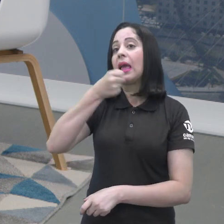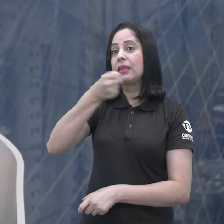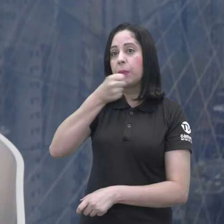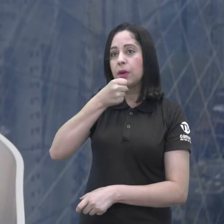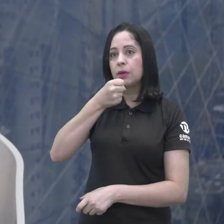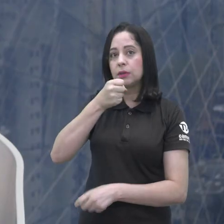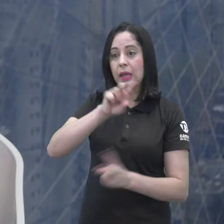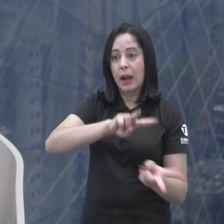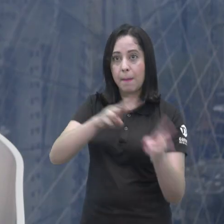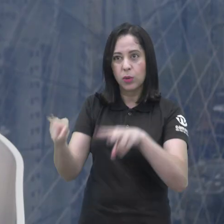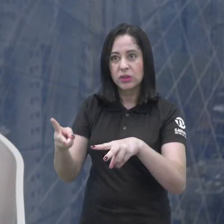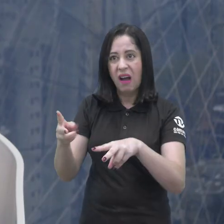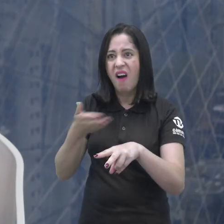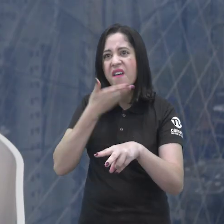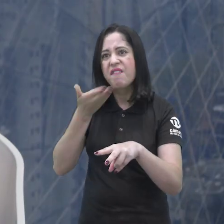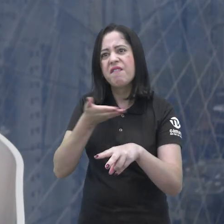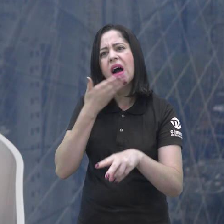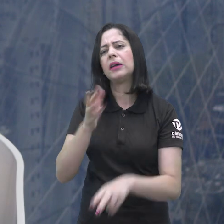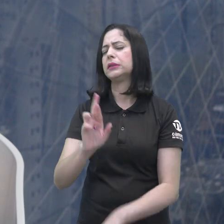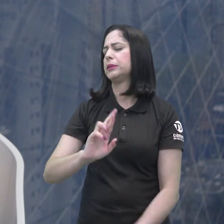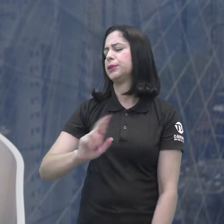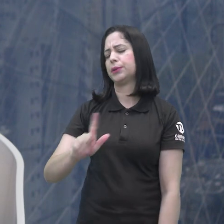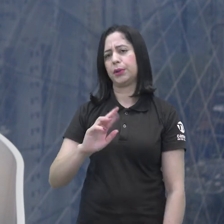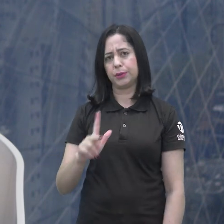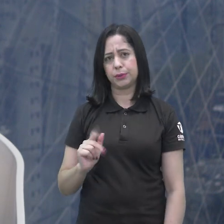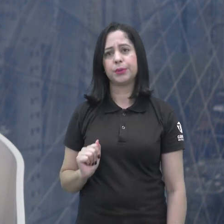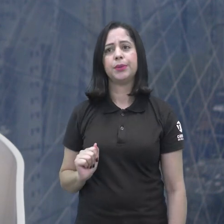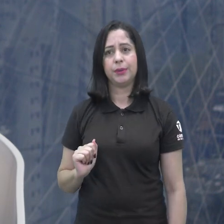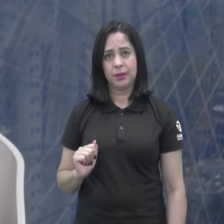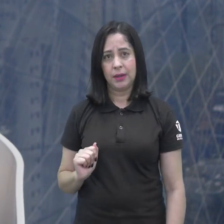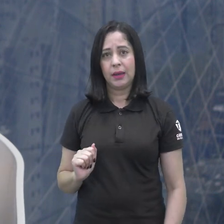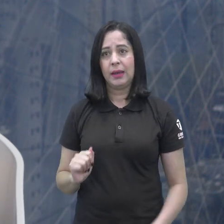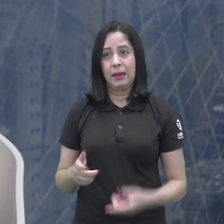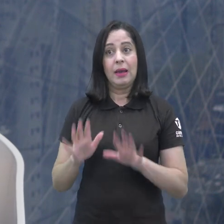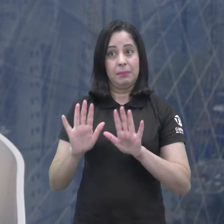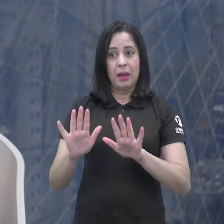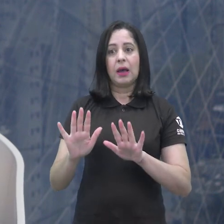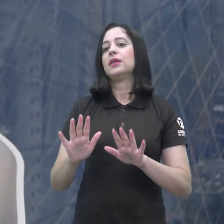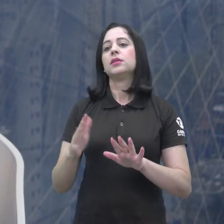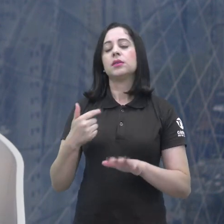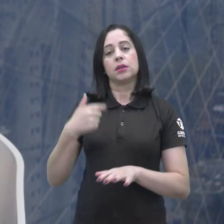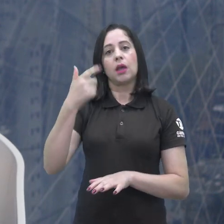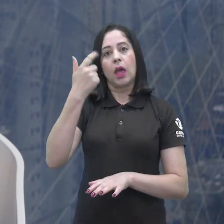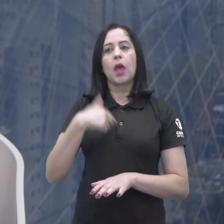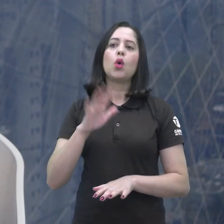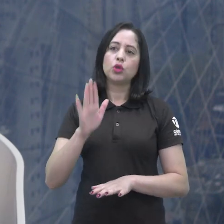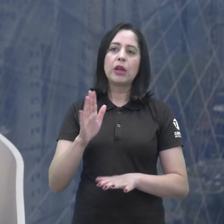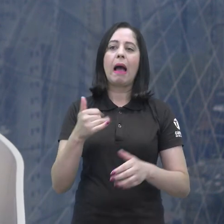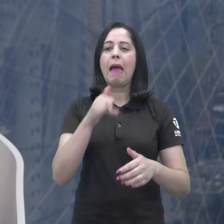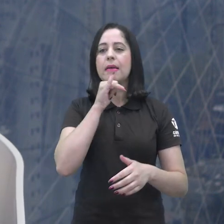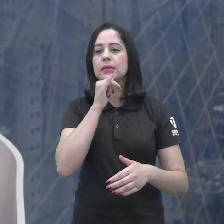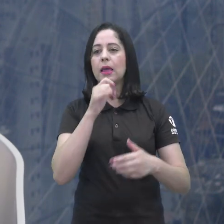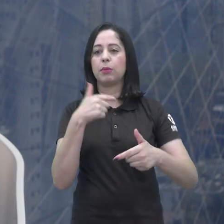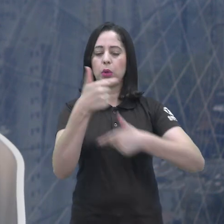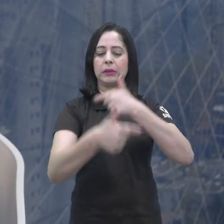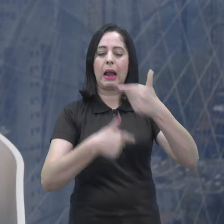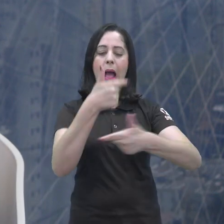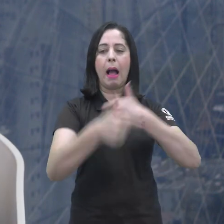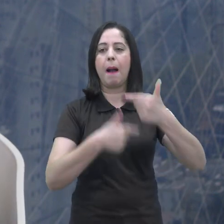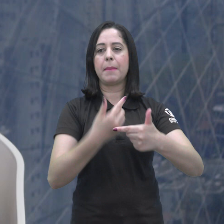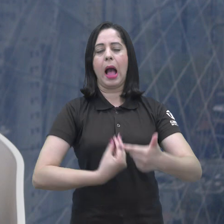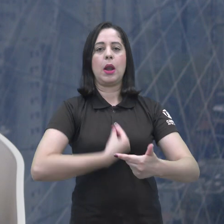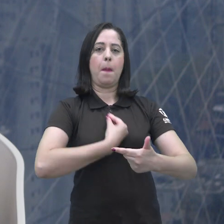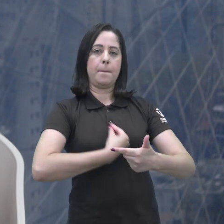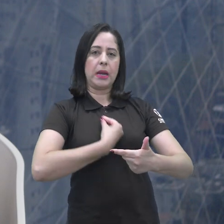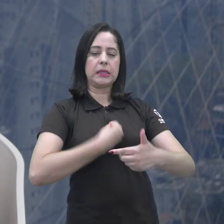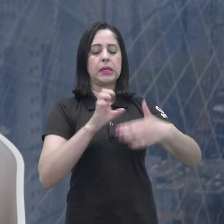foi uma tarefa tão simples e tão automática quanto a gente pode imaginar. Eu já presto um serviço, vou transferir